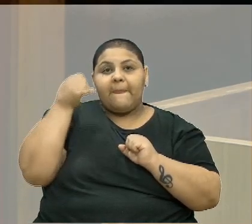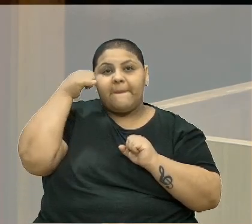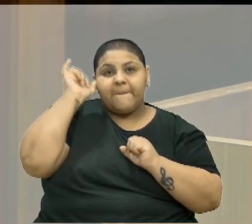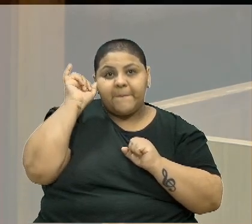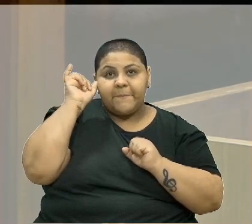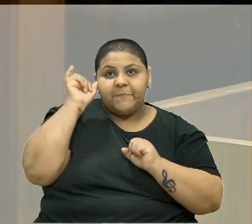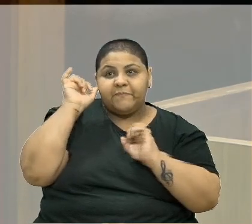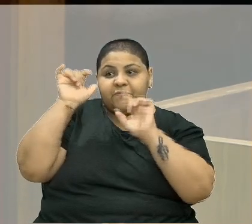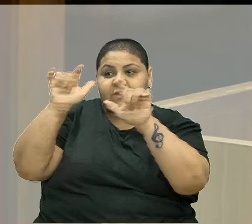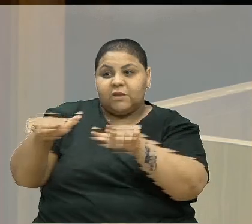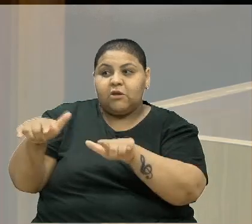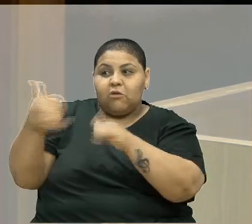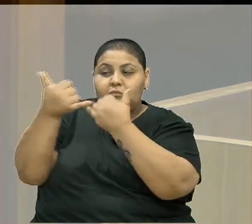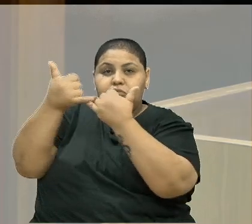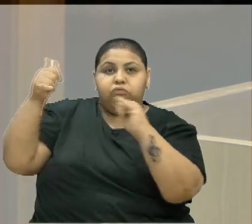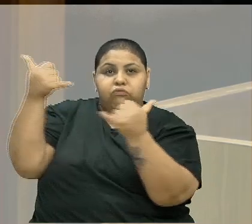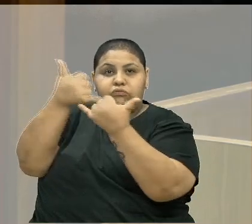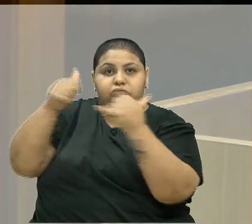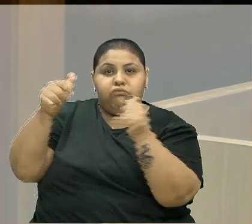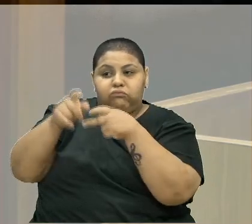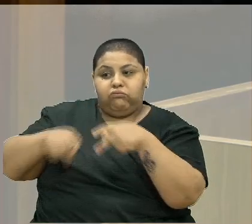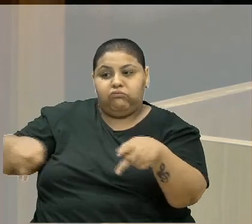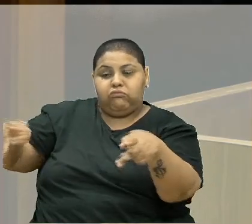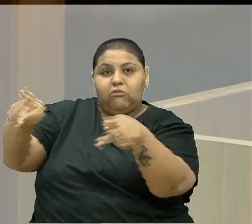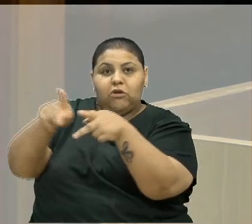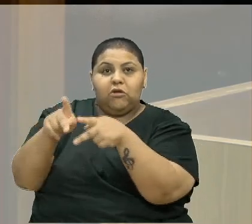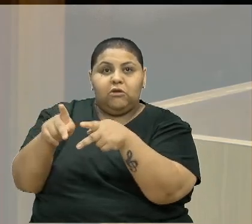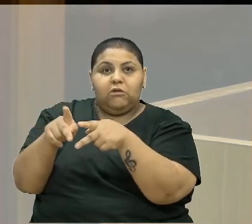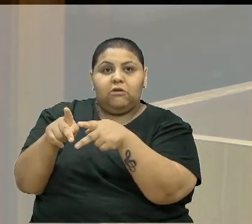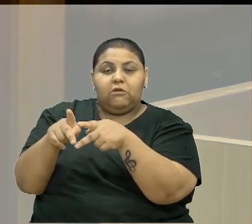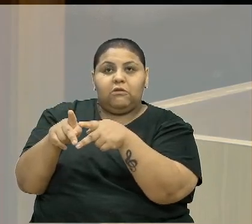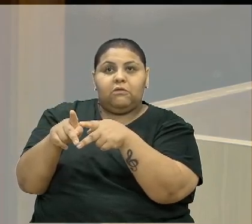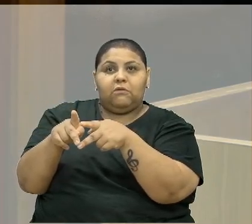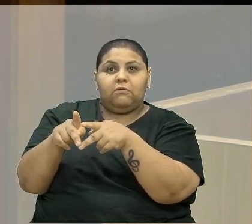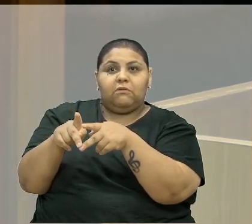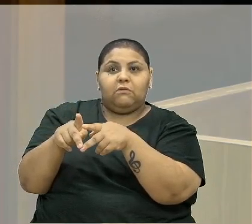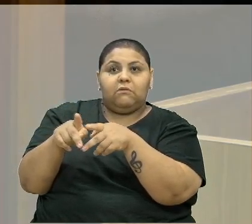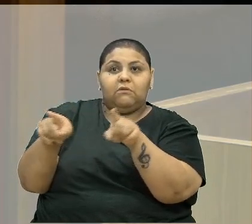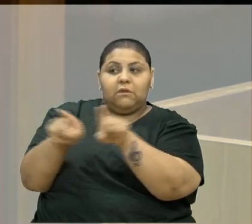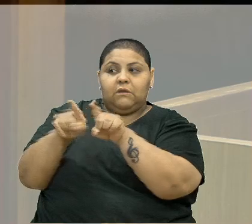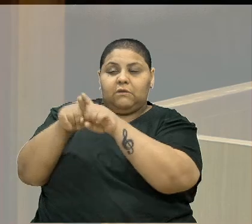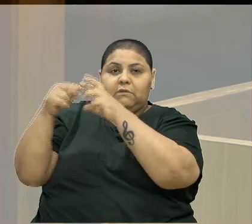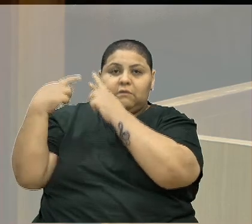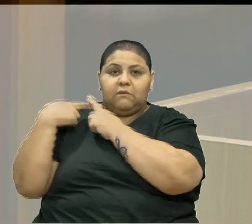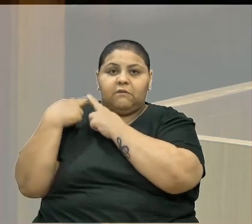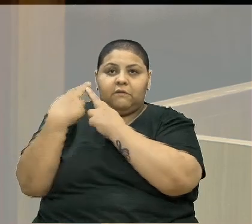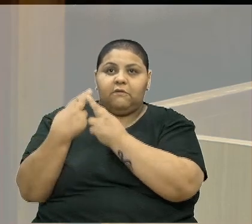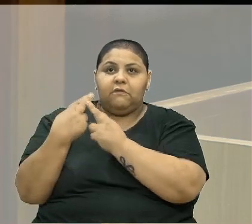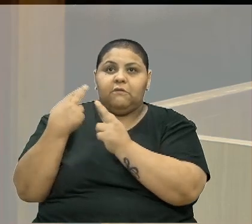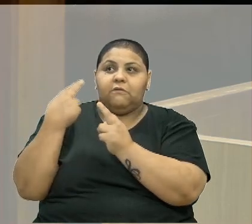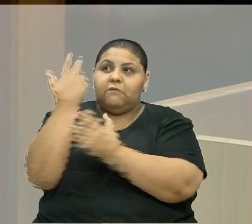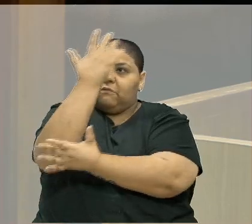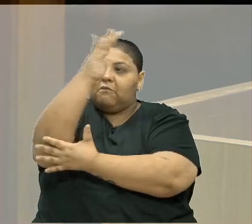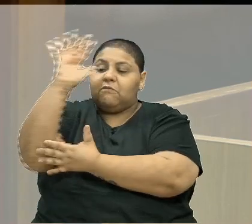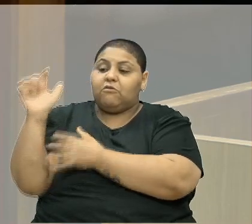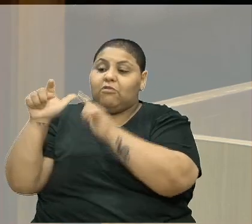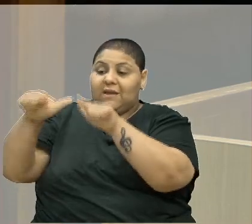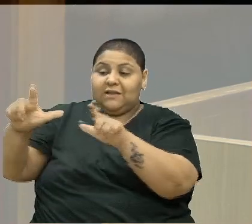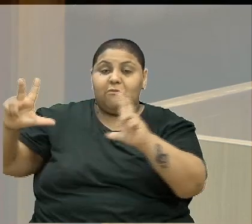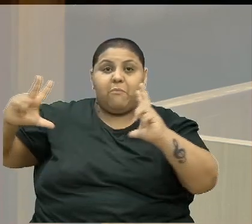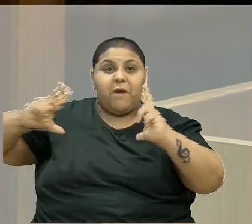redes, linhas de transmissão. A população, por sua vez, ficará responsável pelas árvores em áreas